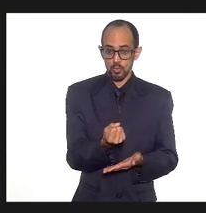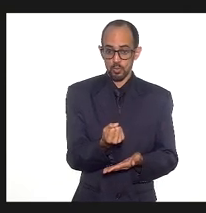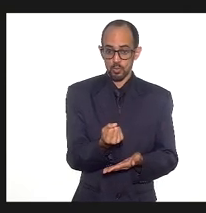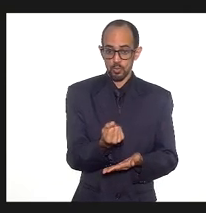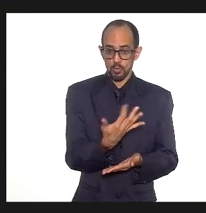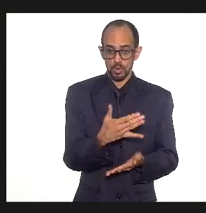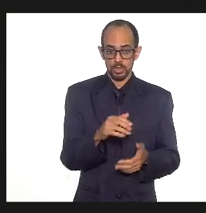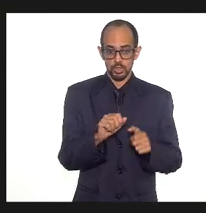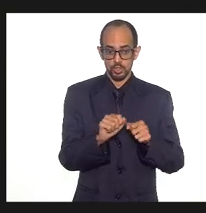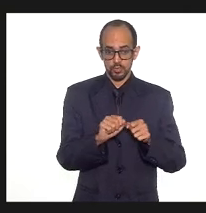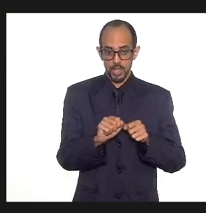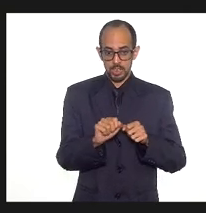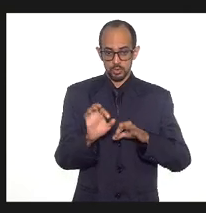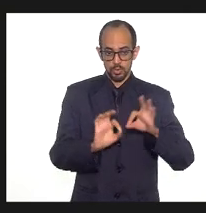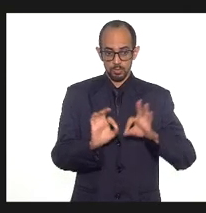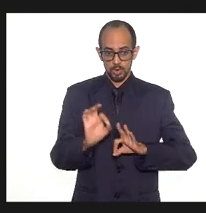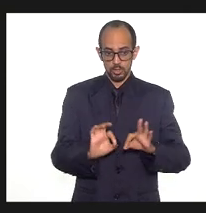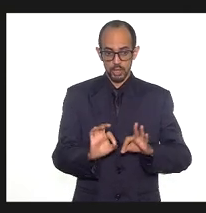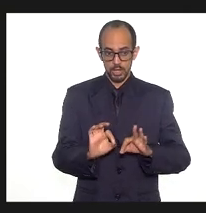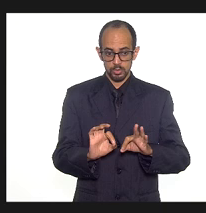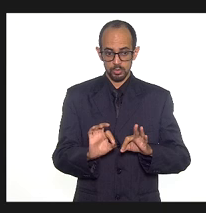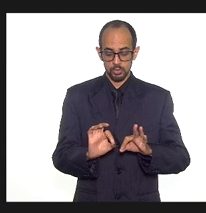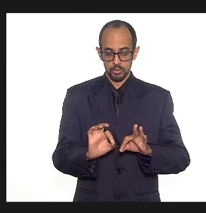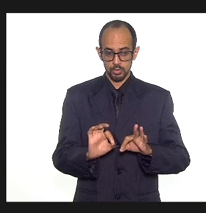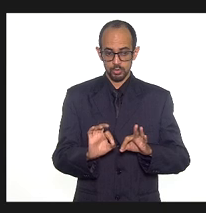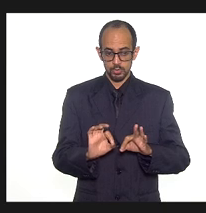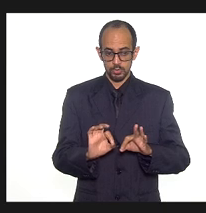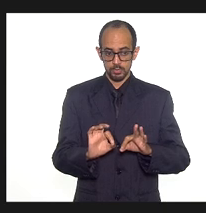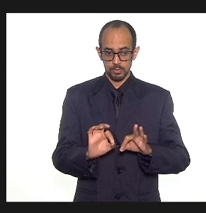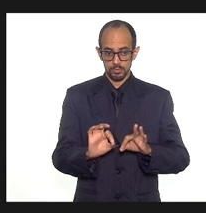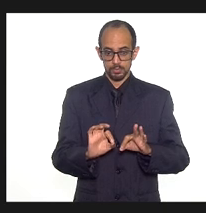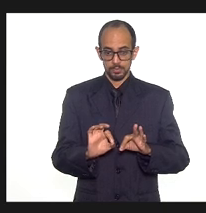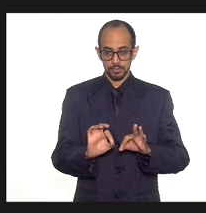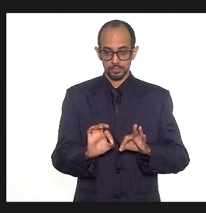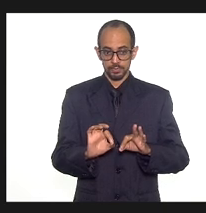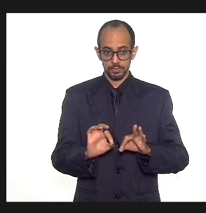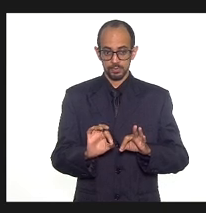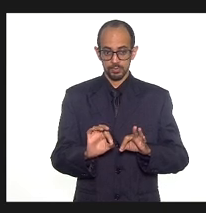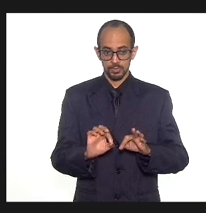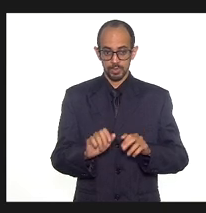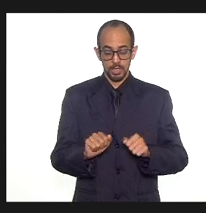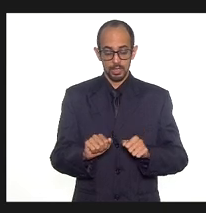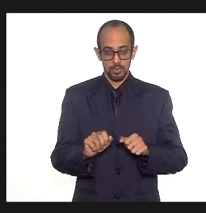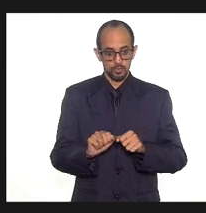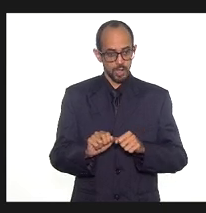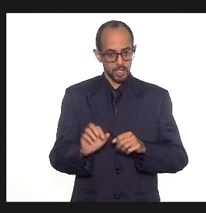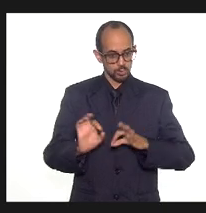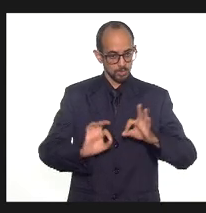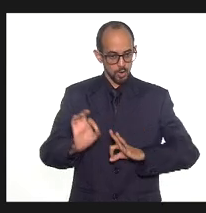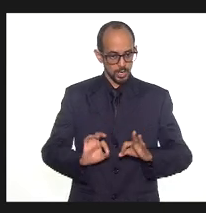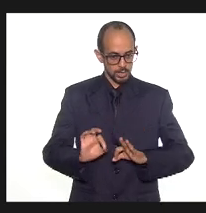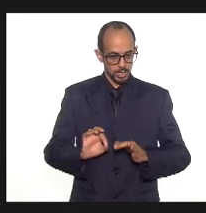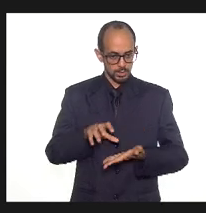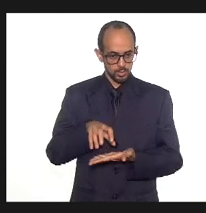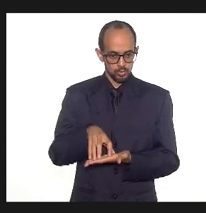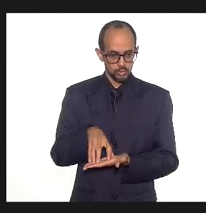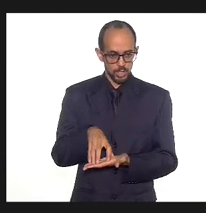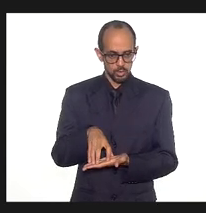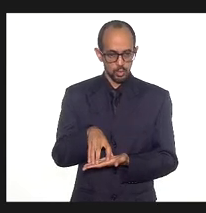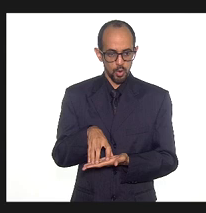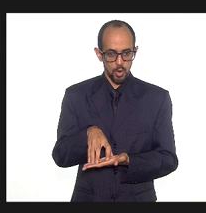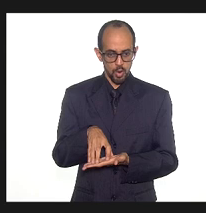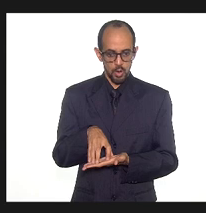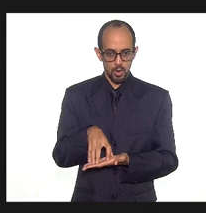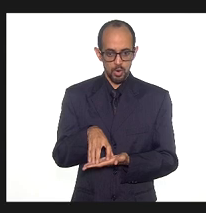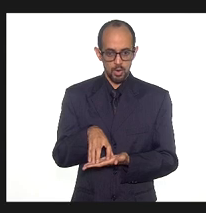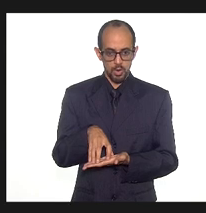um projeto, quando a gente impacta um projeto dando uma organização para um setor de fornecimento,